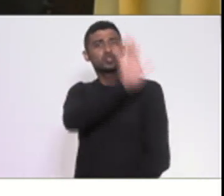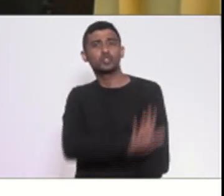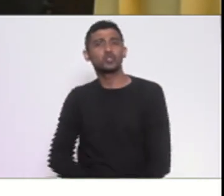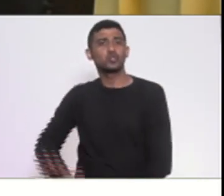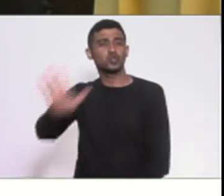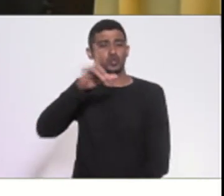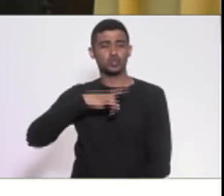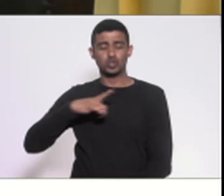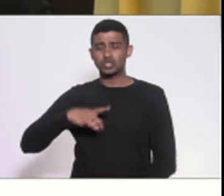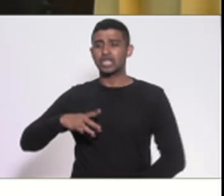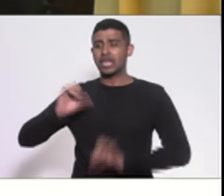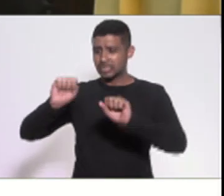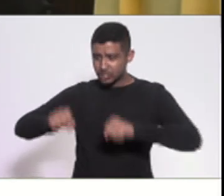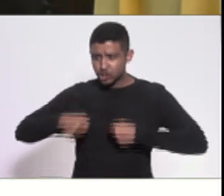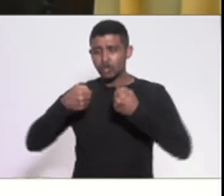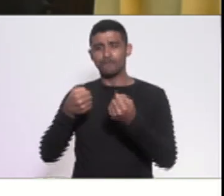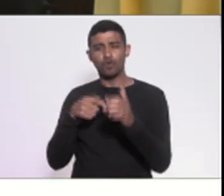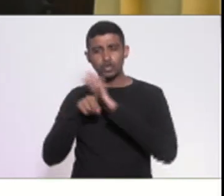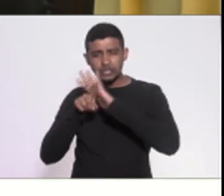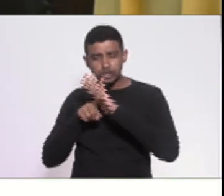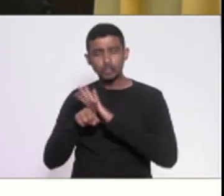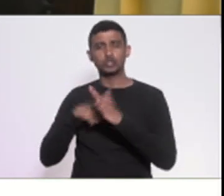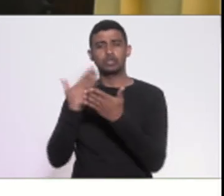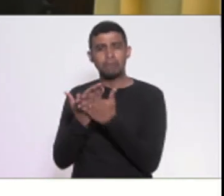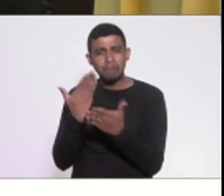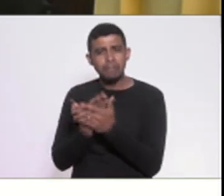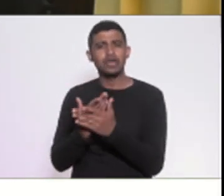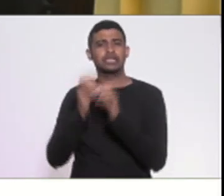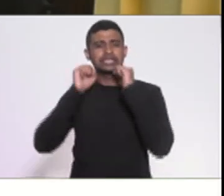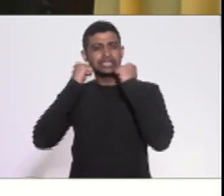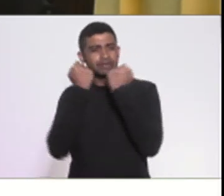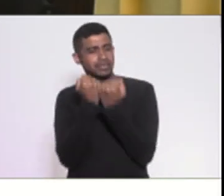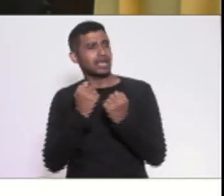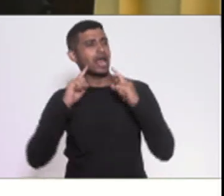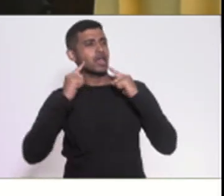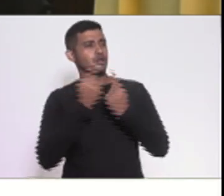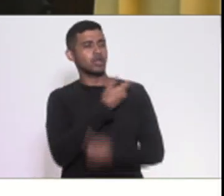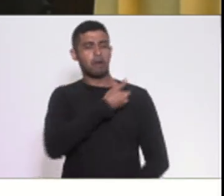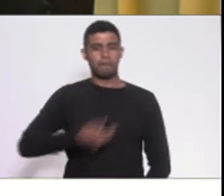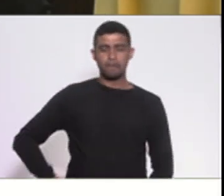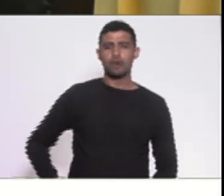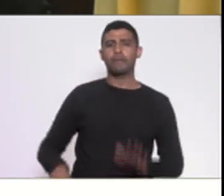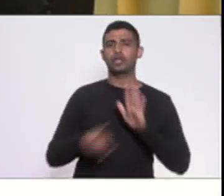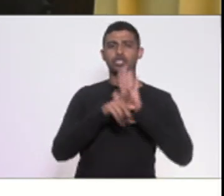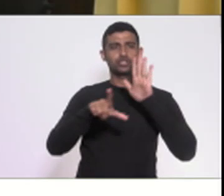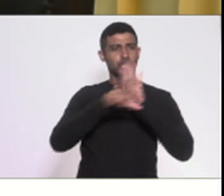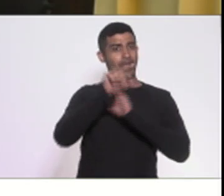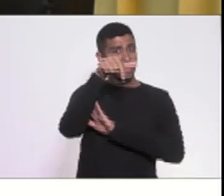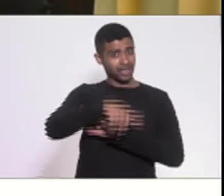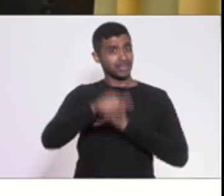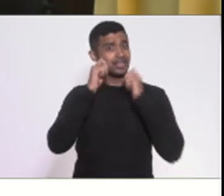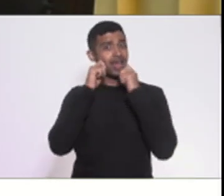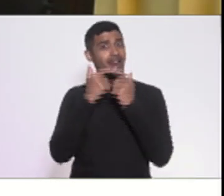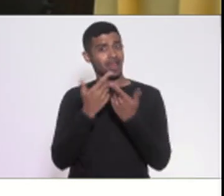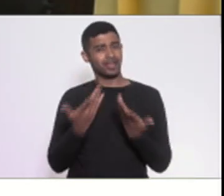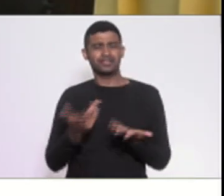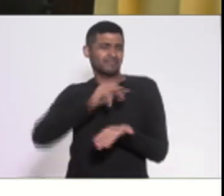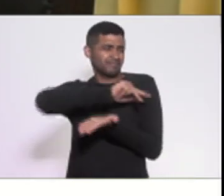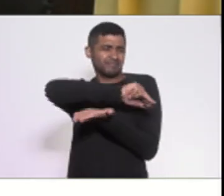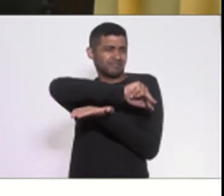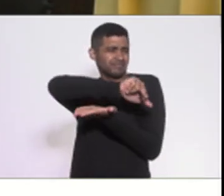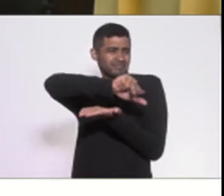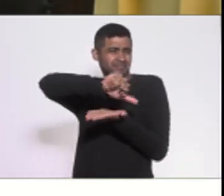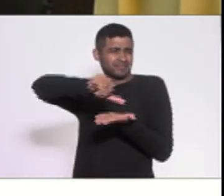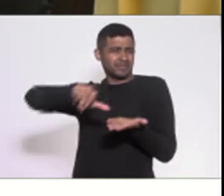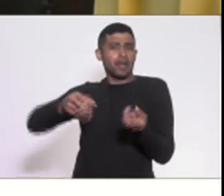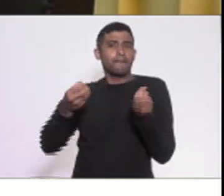mobilizado estudos, pesquisas, seminários, audiências públicas, projetos de lei aqui nessa casa e outras formas